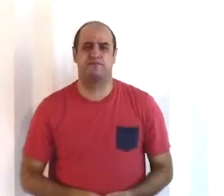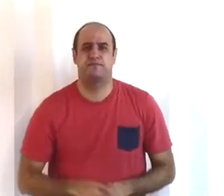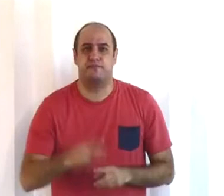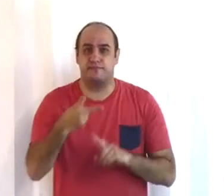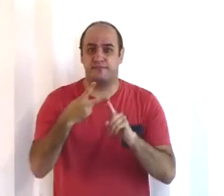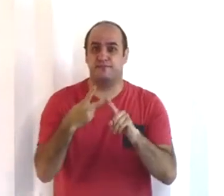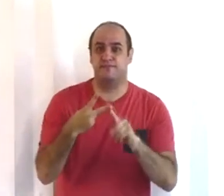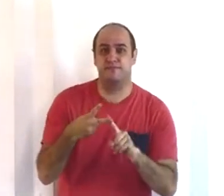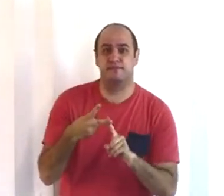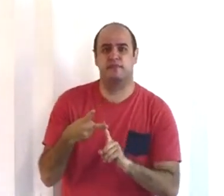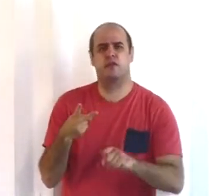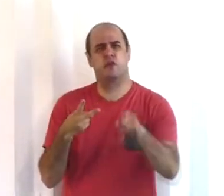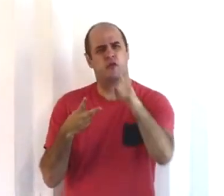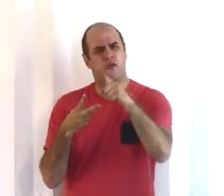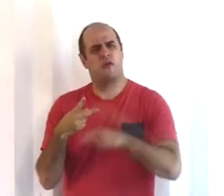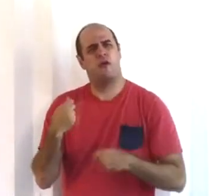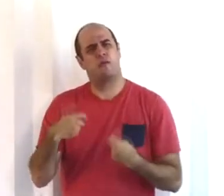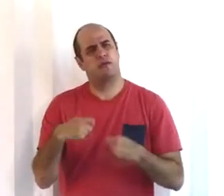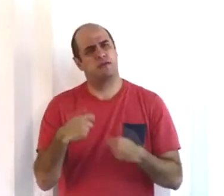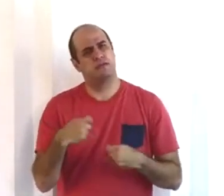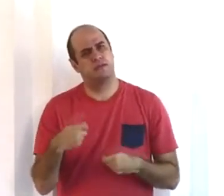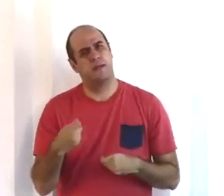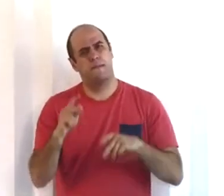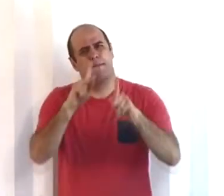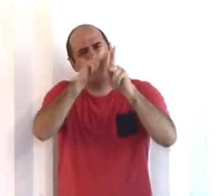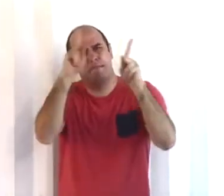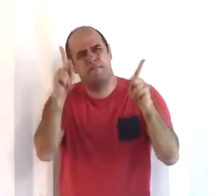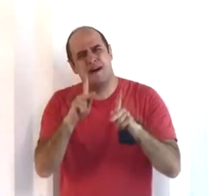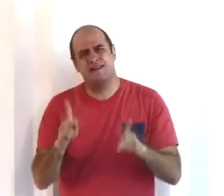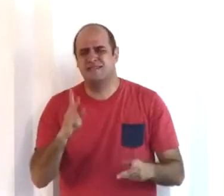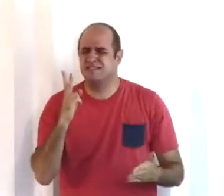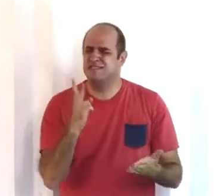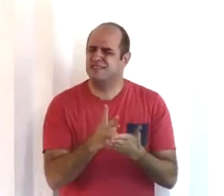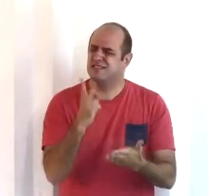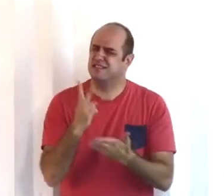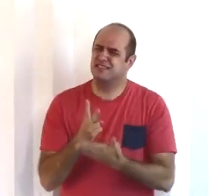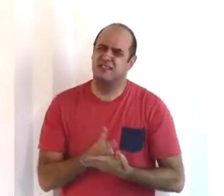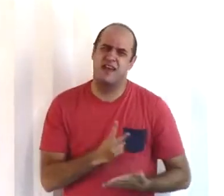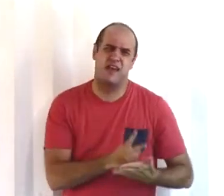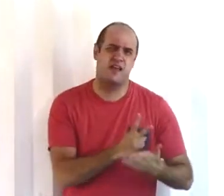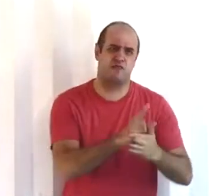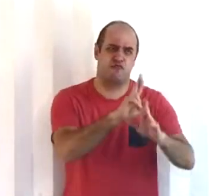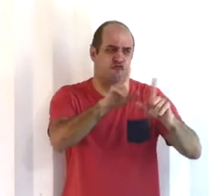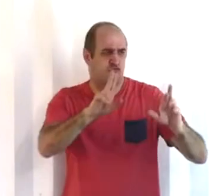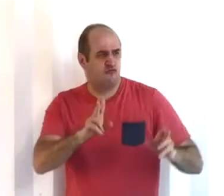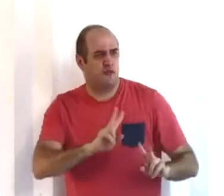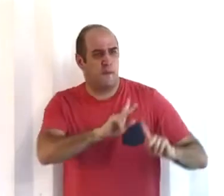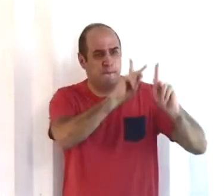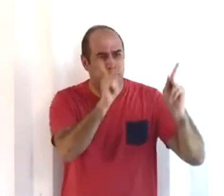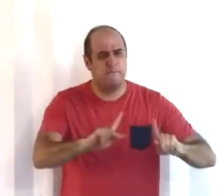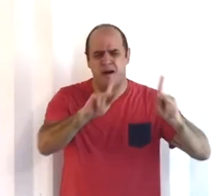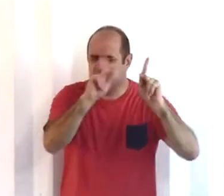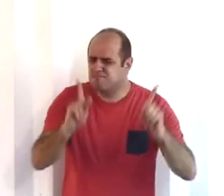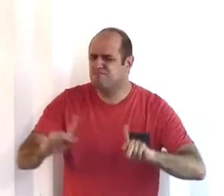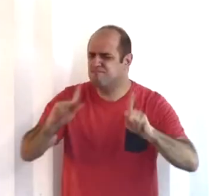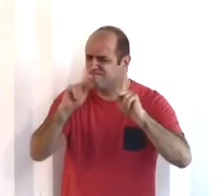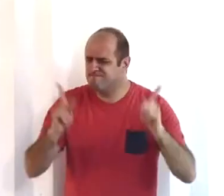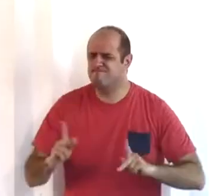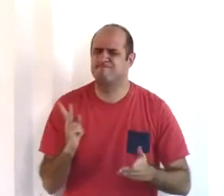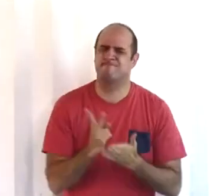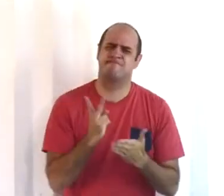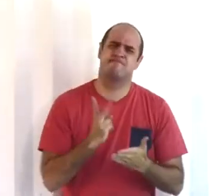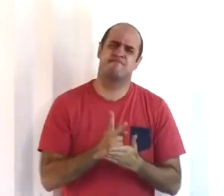meus irmãos, nós precisamos buscar a paz de todas as formas, de todas as maneiras. A paz precisa ser um ideal para